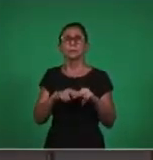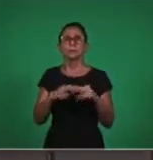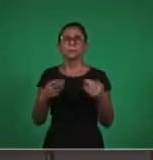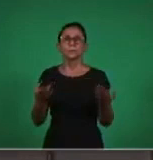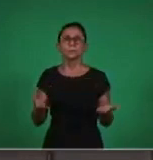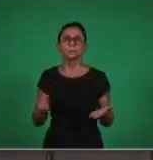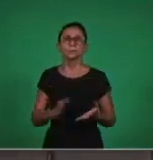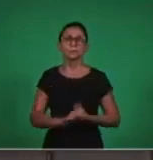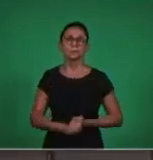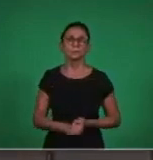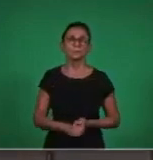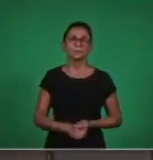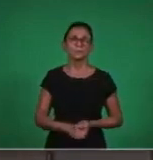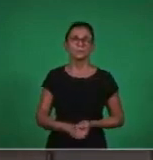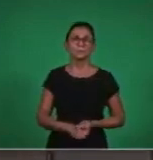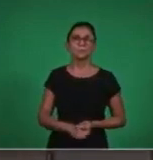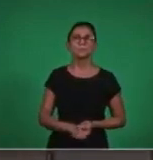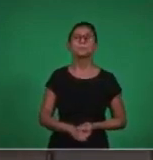Hein?